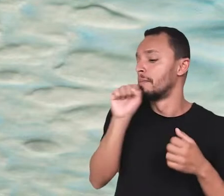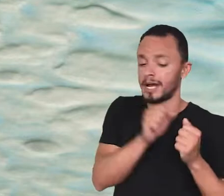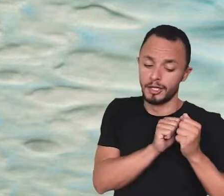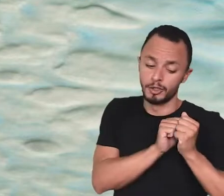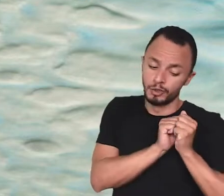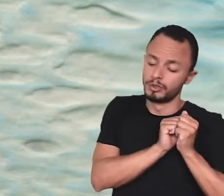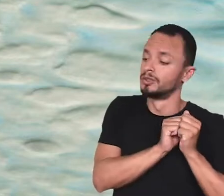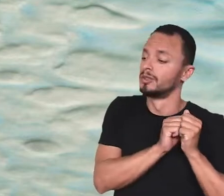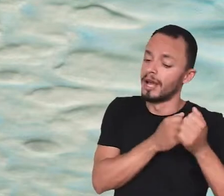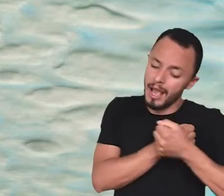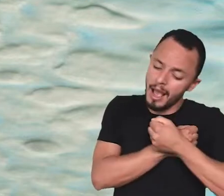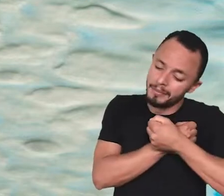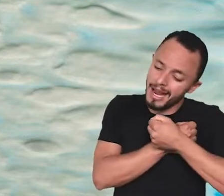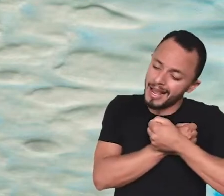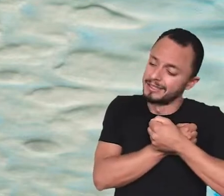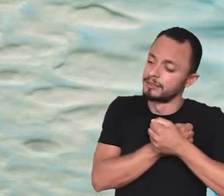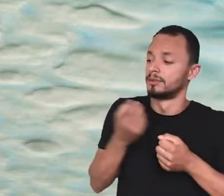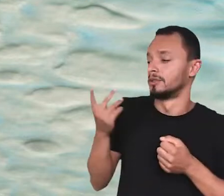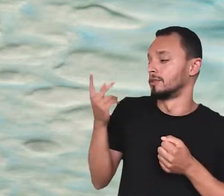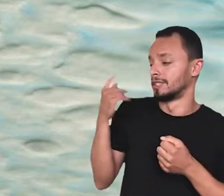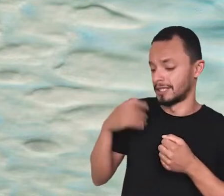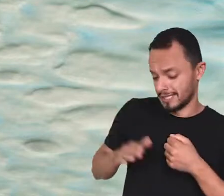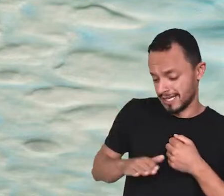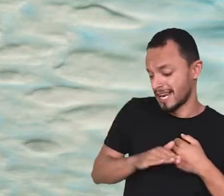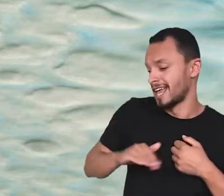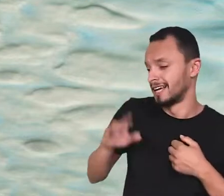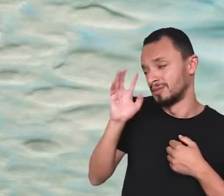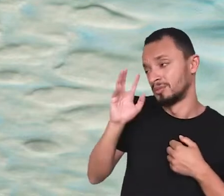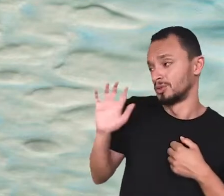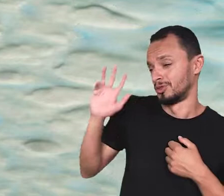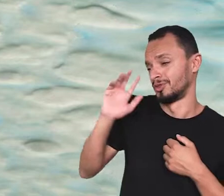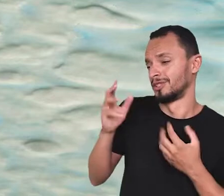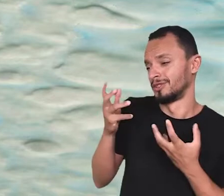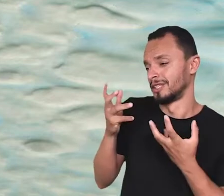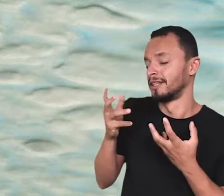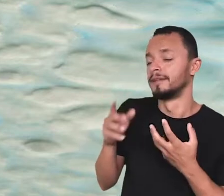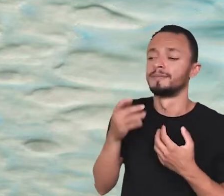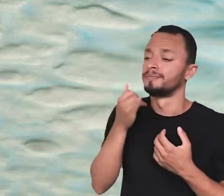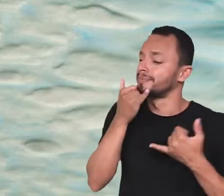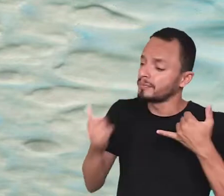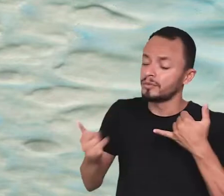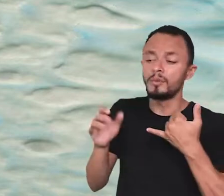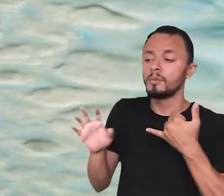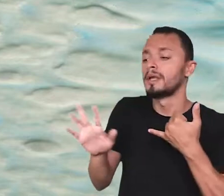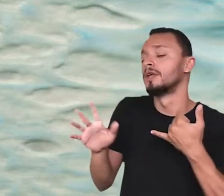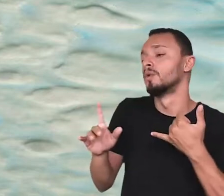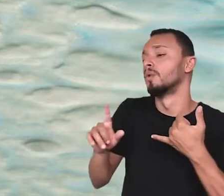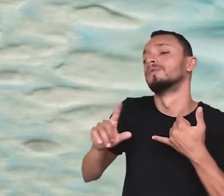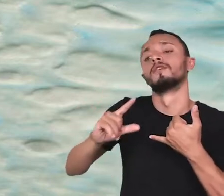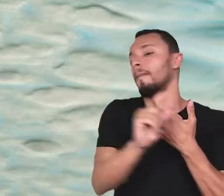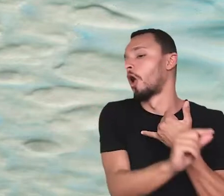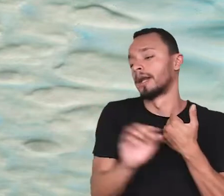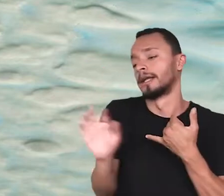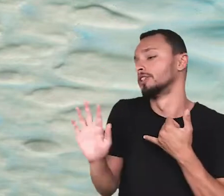colo, abraço e recuperar os meus sonhos de criança. Eu queria que você entendesse que não consegui me despedir, mas que tá tudo